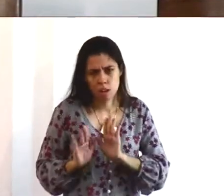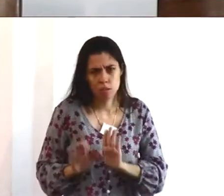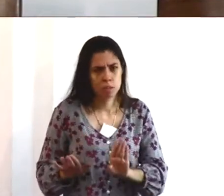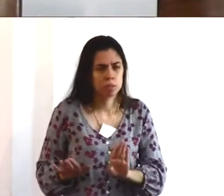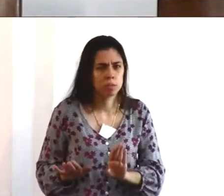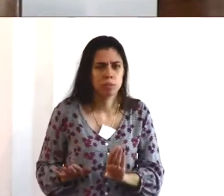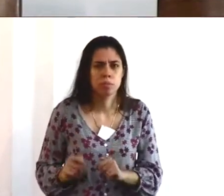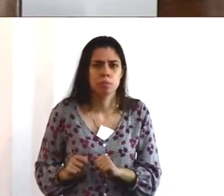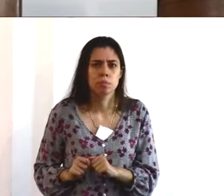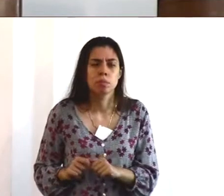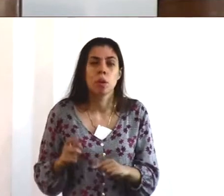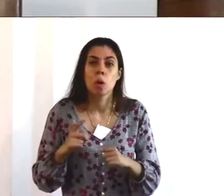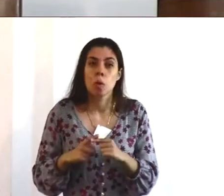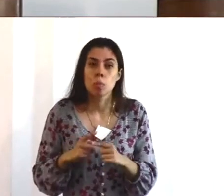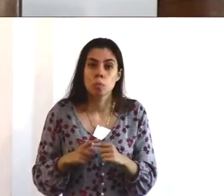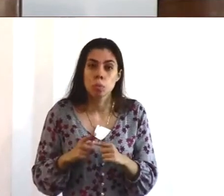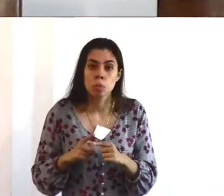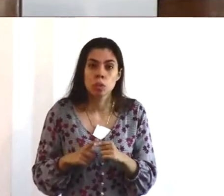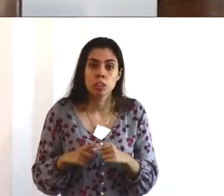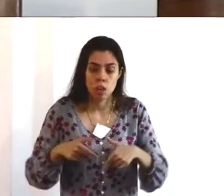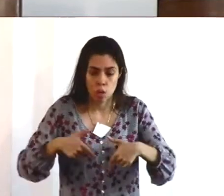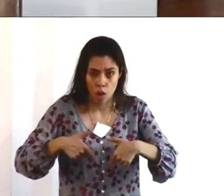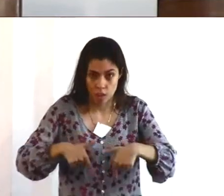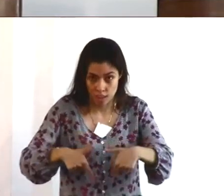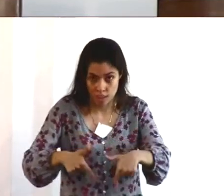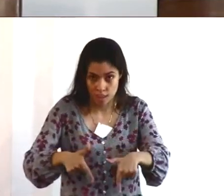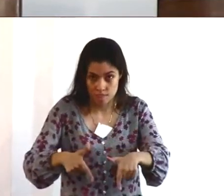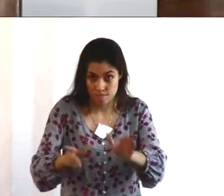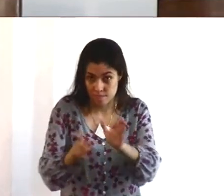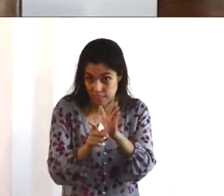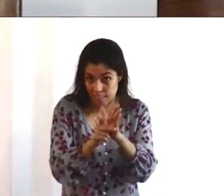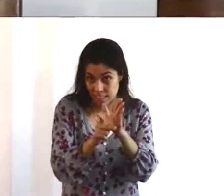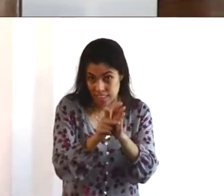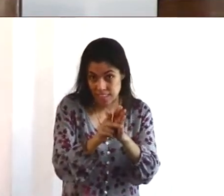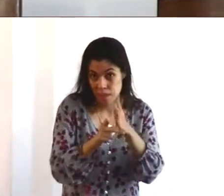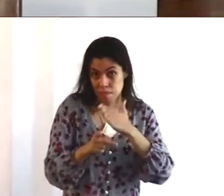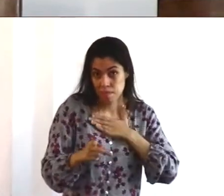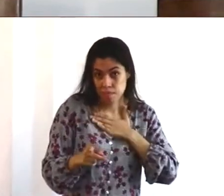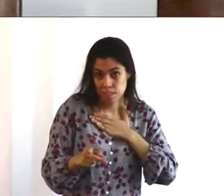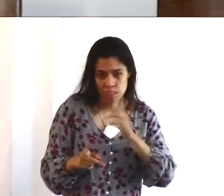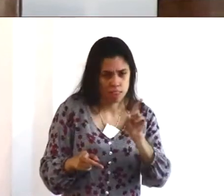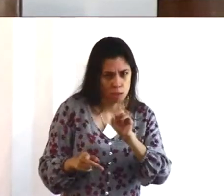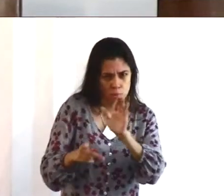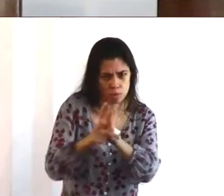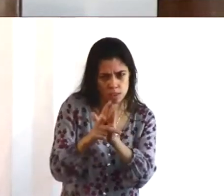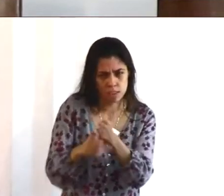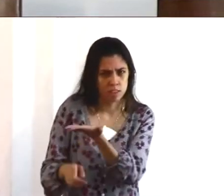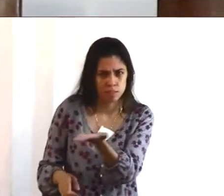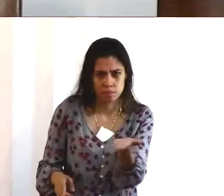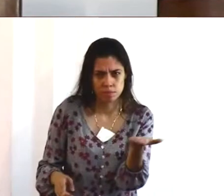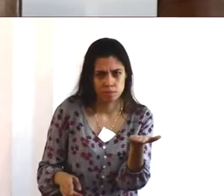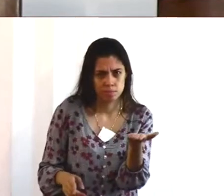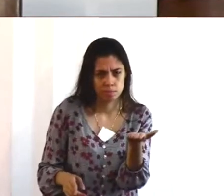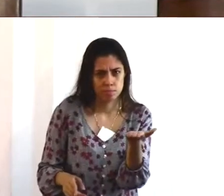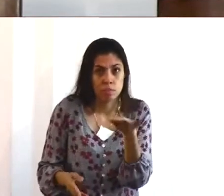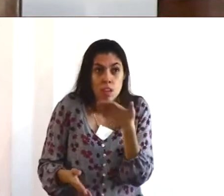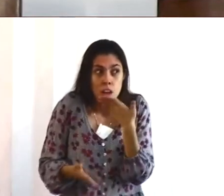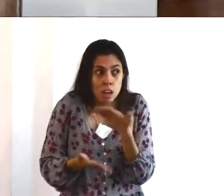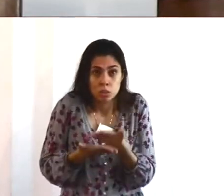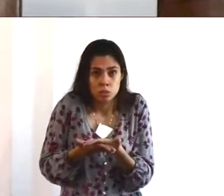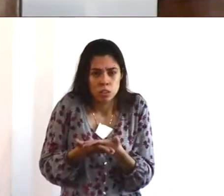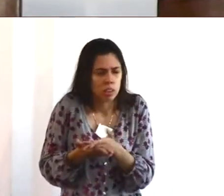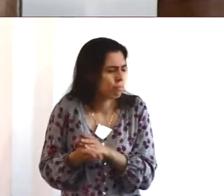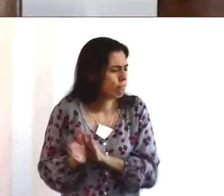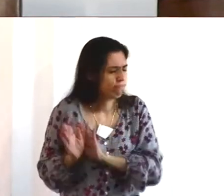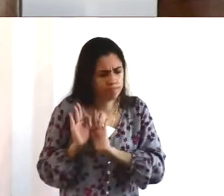porque a peleja não é vossa, mas de Deus. Não assusteis contra esse